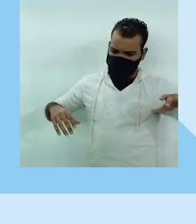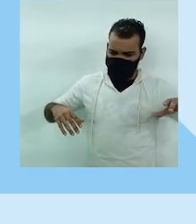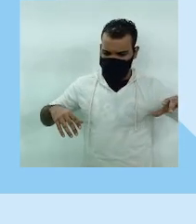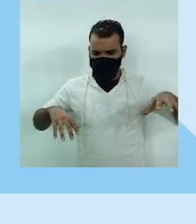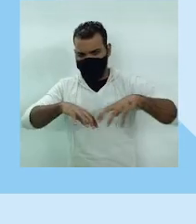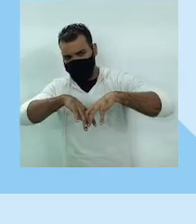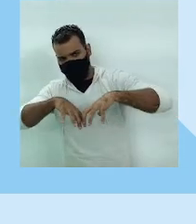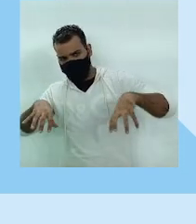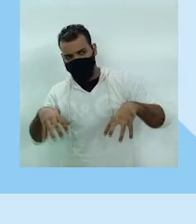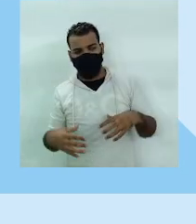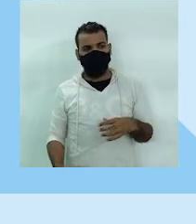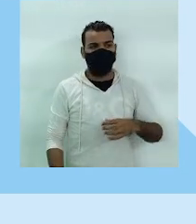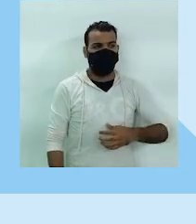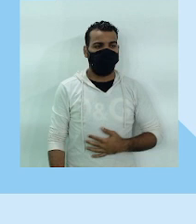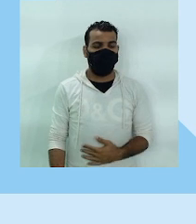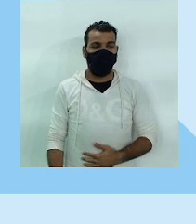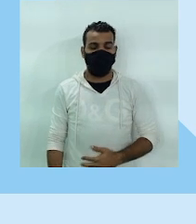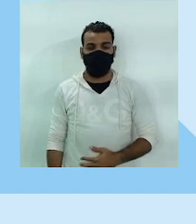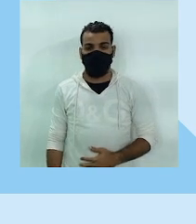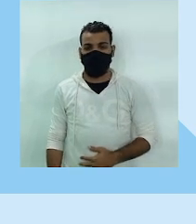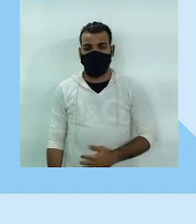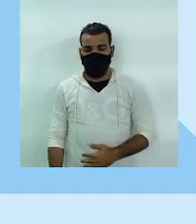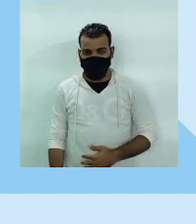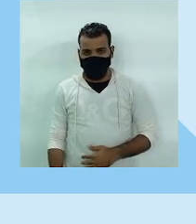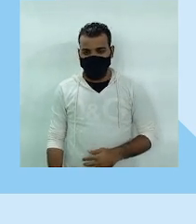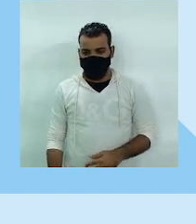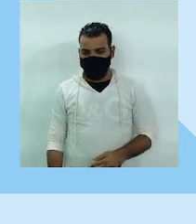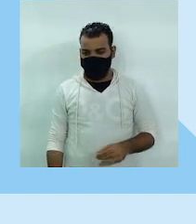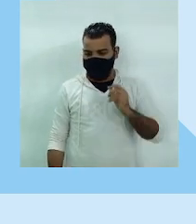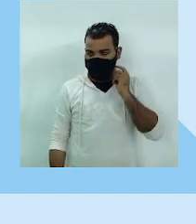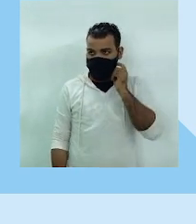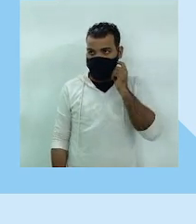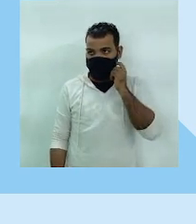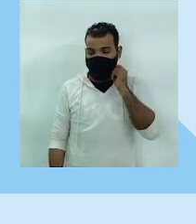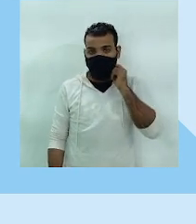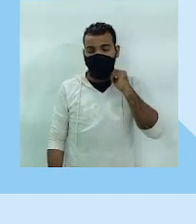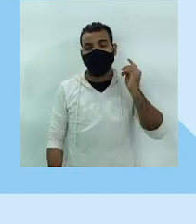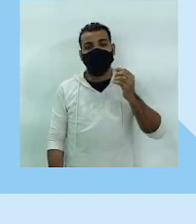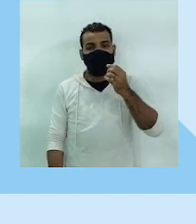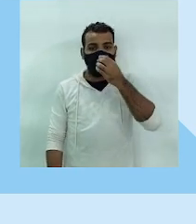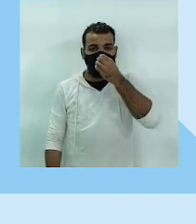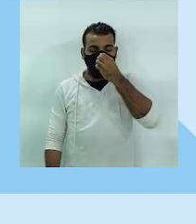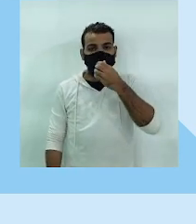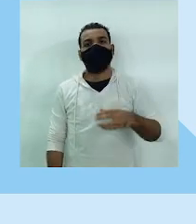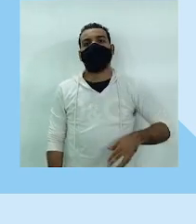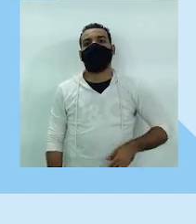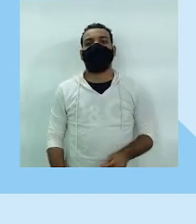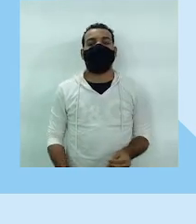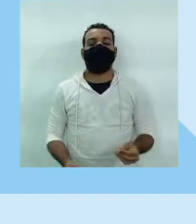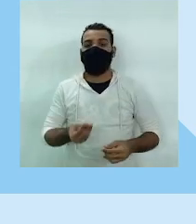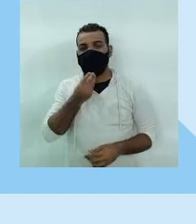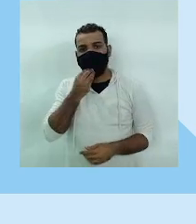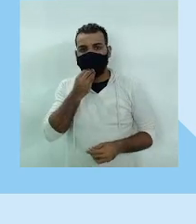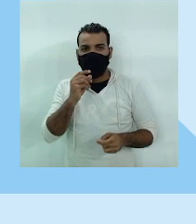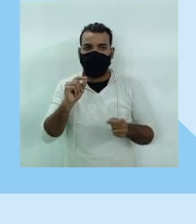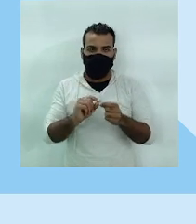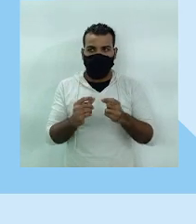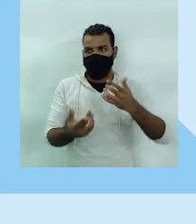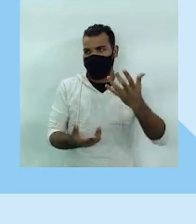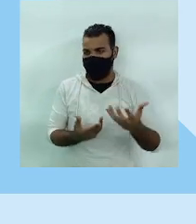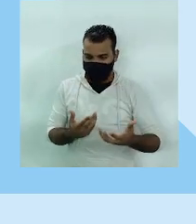indígena, né? Então, Santo Ofício tinha muito a fazer. Então, como afirma Ronaldo Weifert,